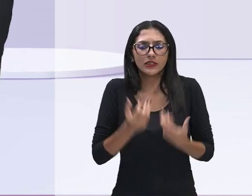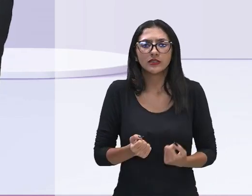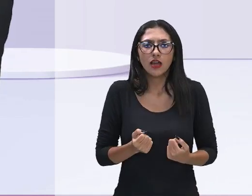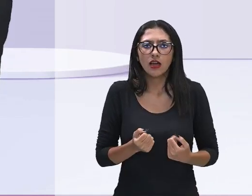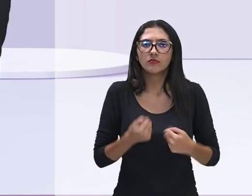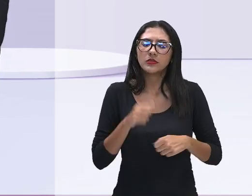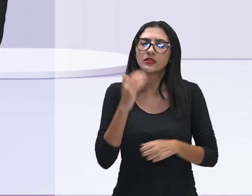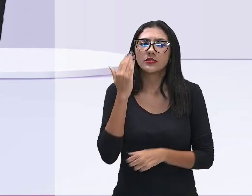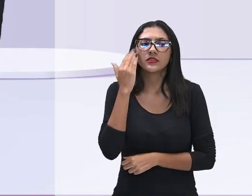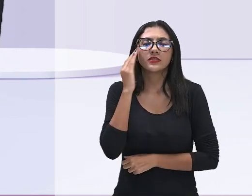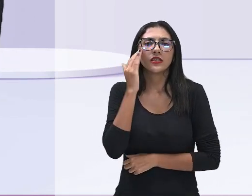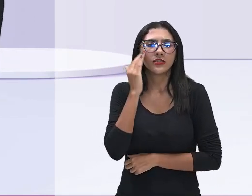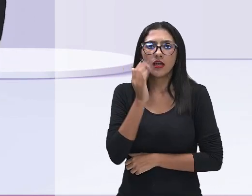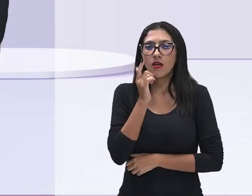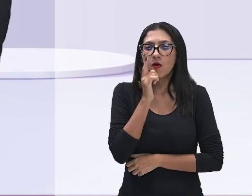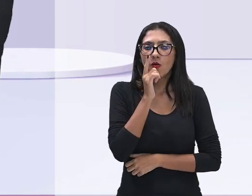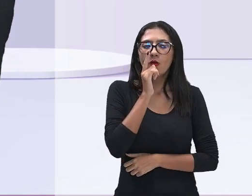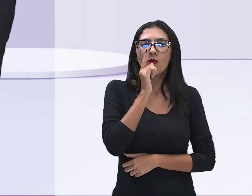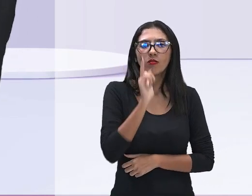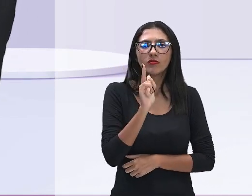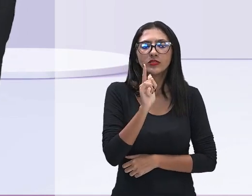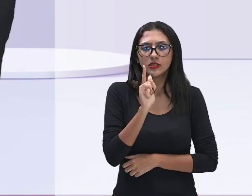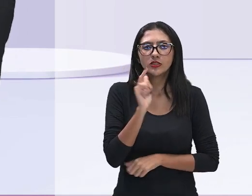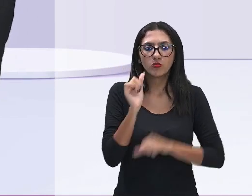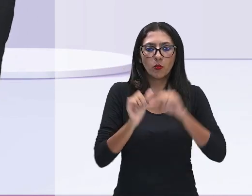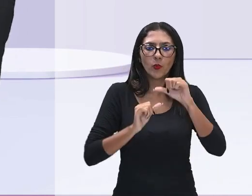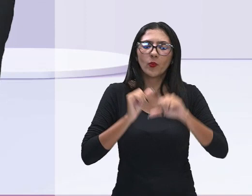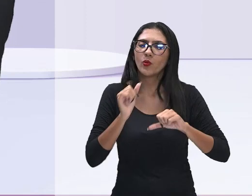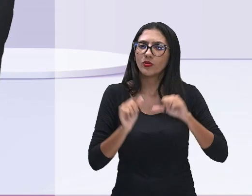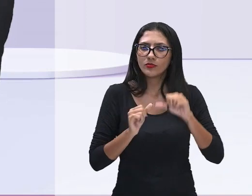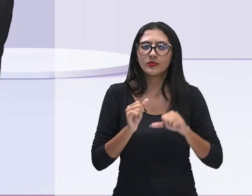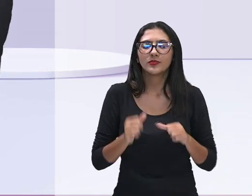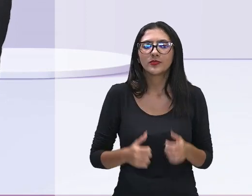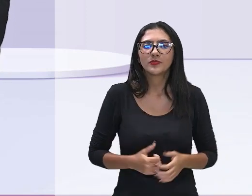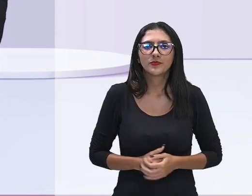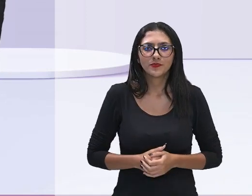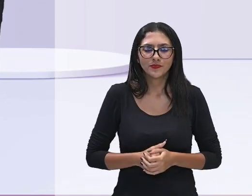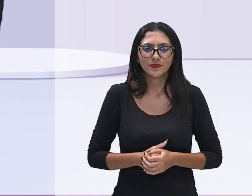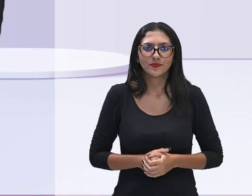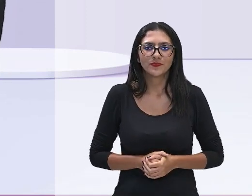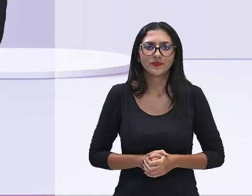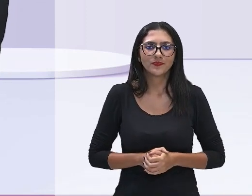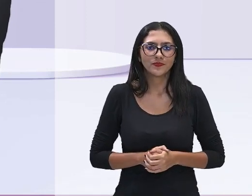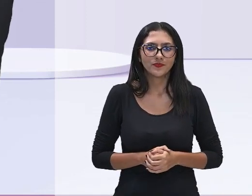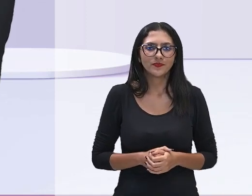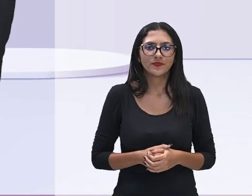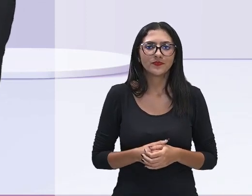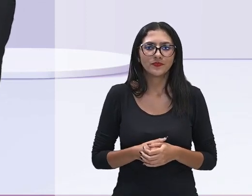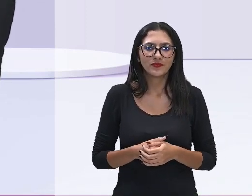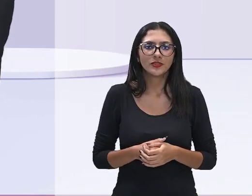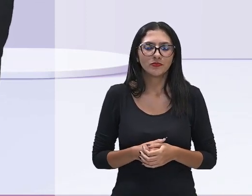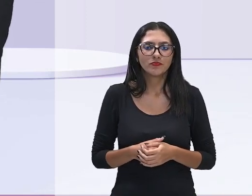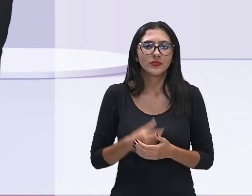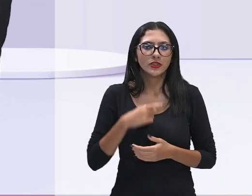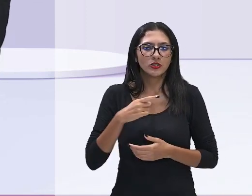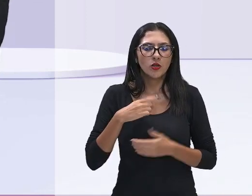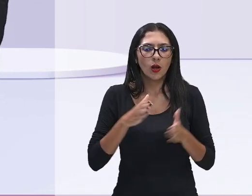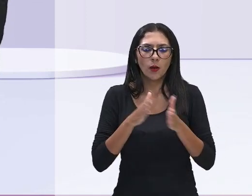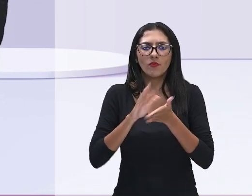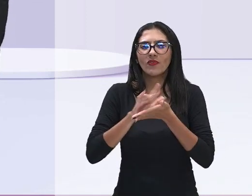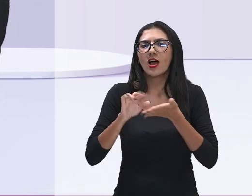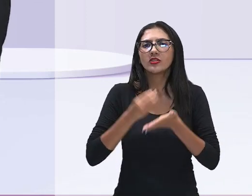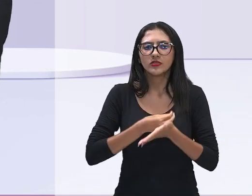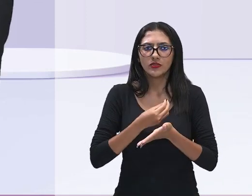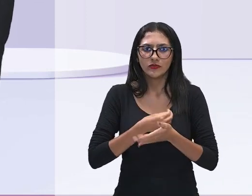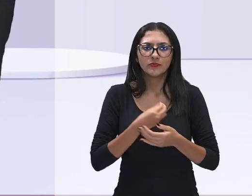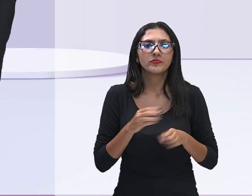entender para conseguir enfrentar essas mudanças que a vida nos coloca diante da nossa história, né? Do nosso caminho. A